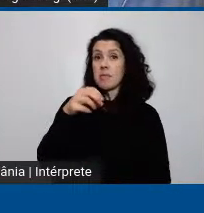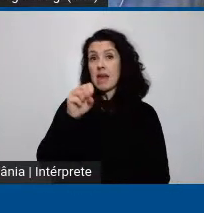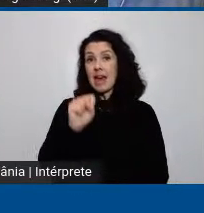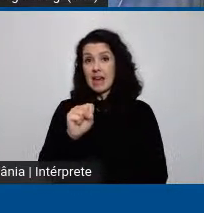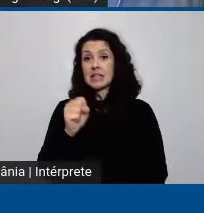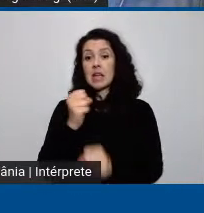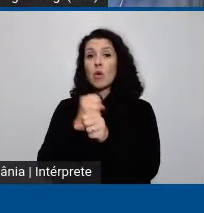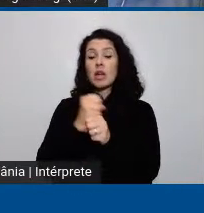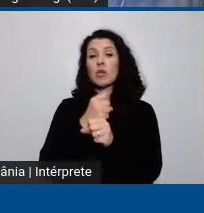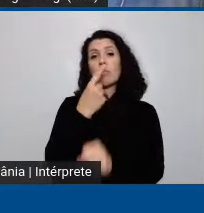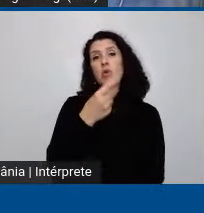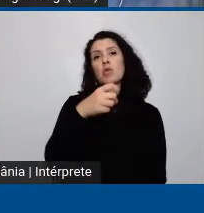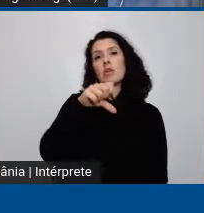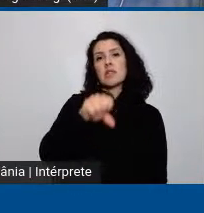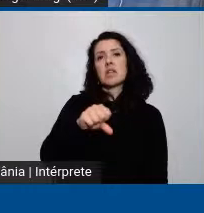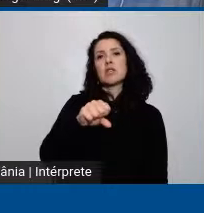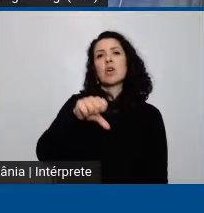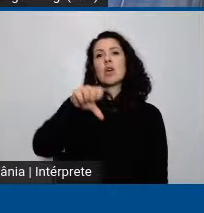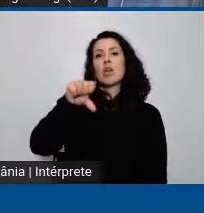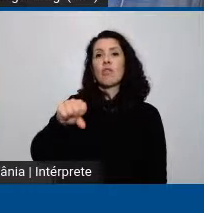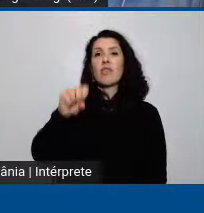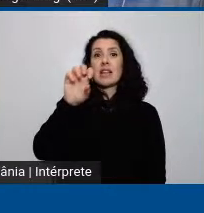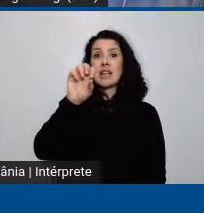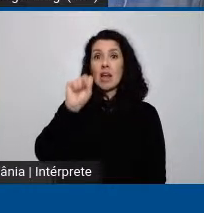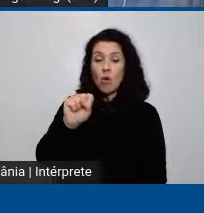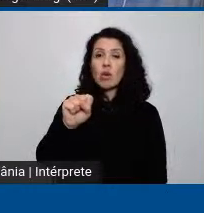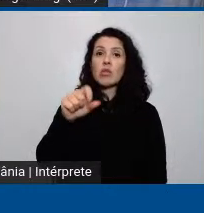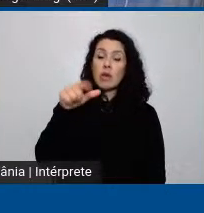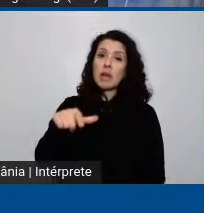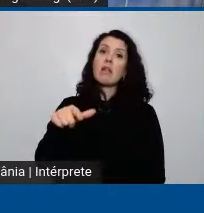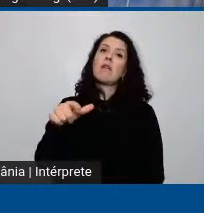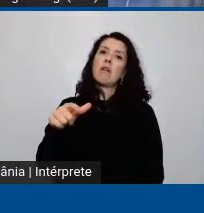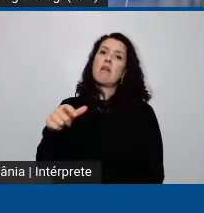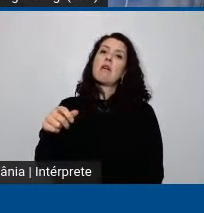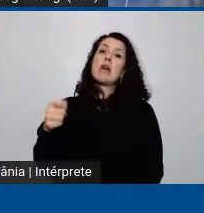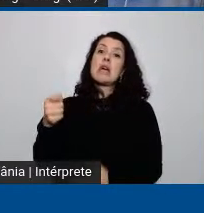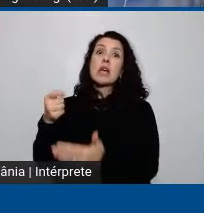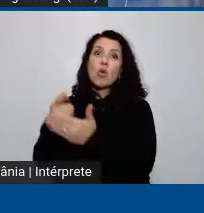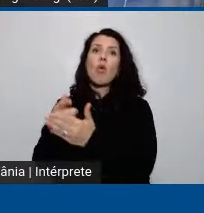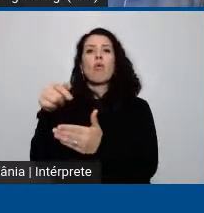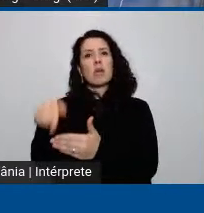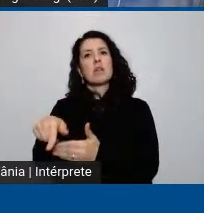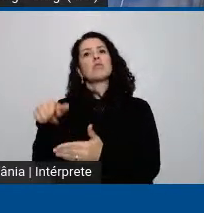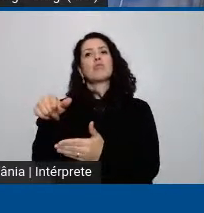1998, adquiriu a chamada coleção Gilberto Ferrez, que inclui